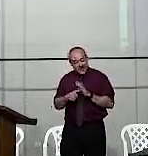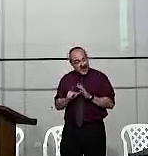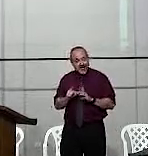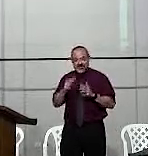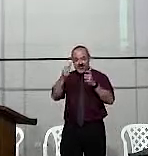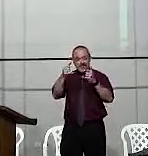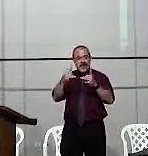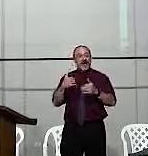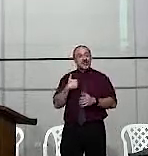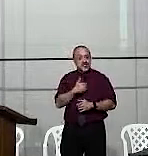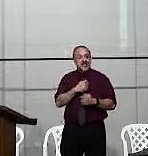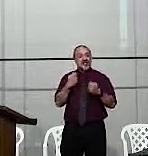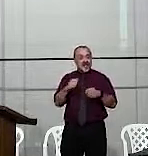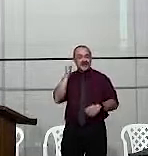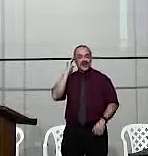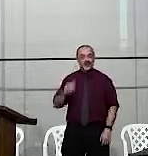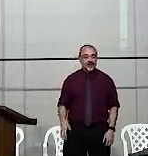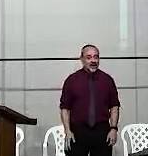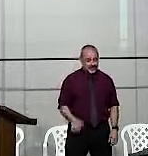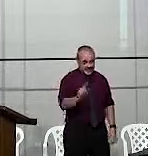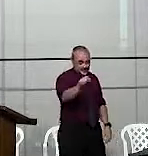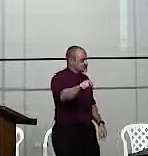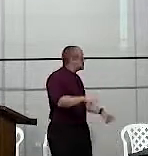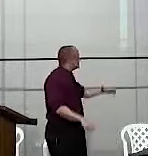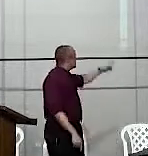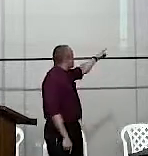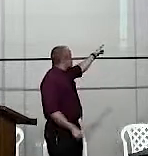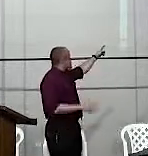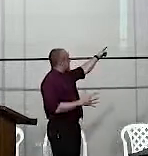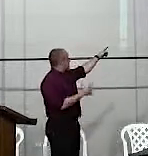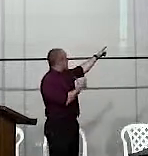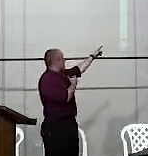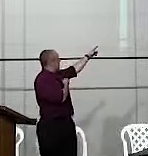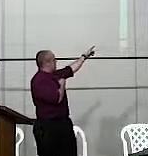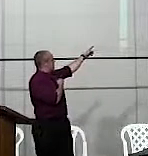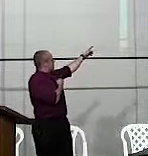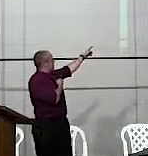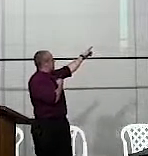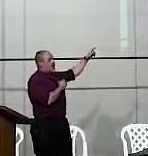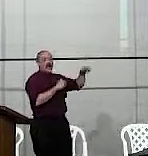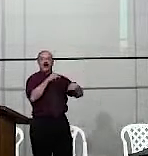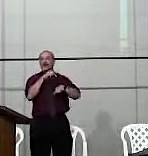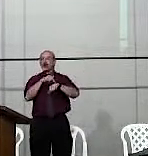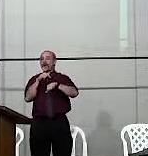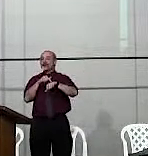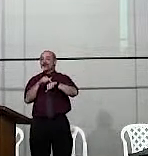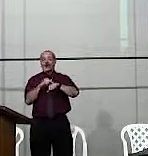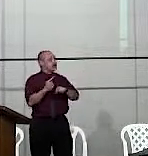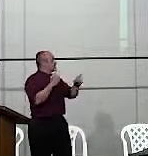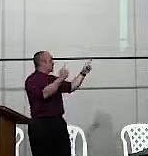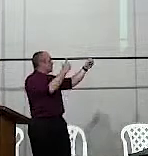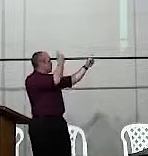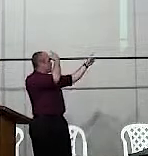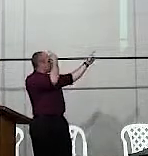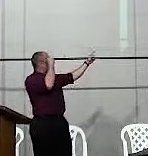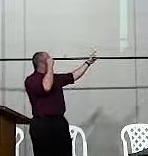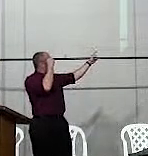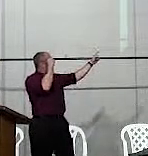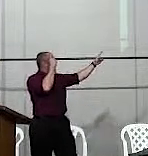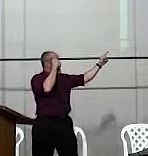pessoas. Mas antes de explicar, a gente deve entender. Salvação é o momento que